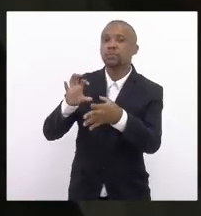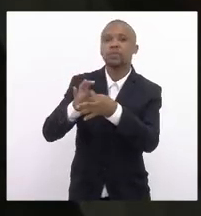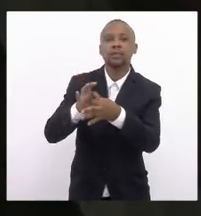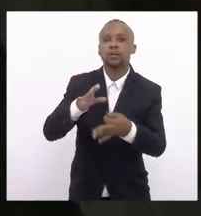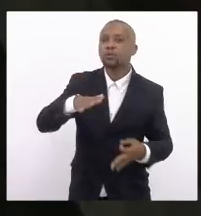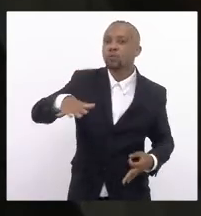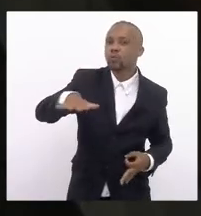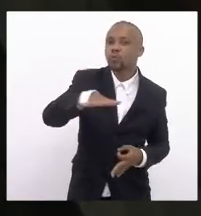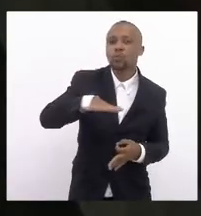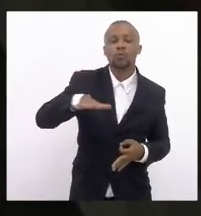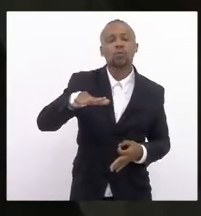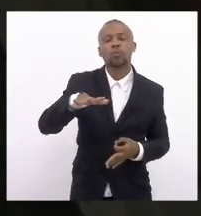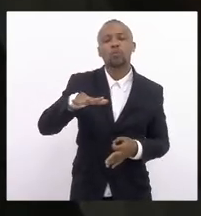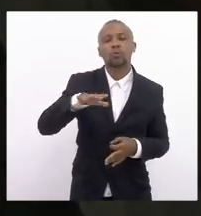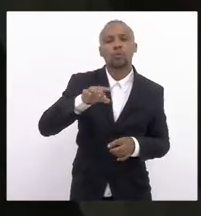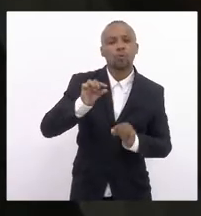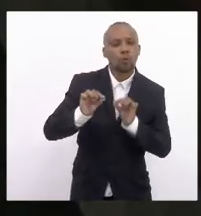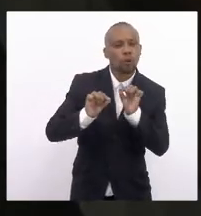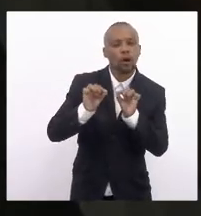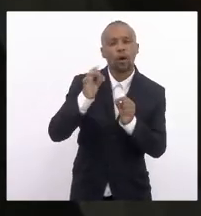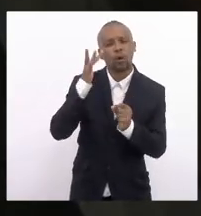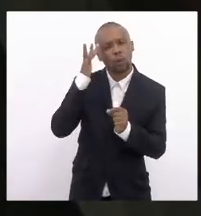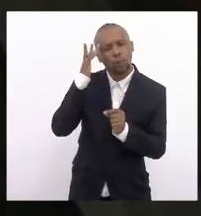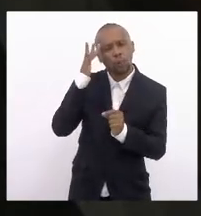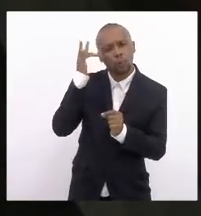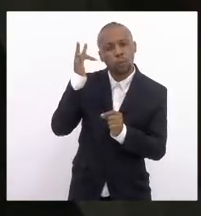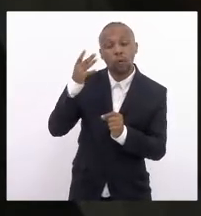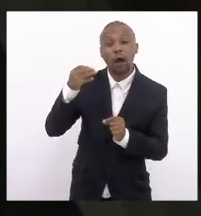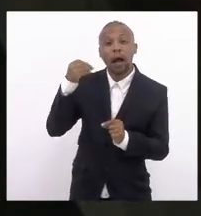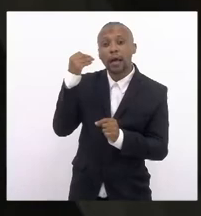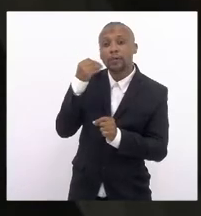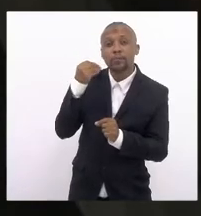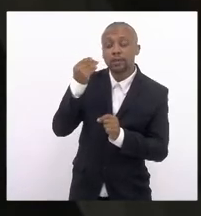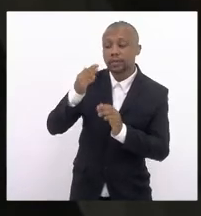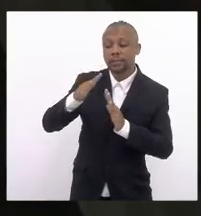o cotidiano das escolas